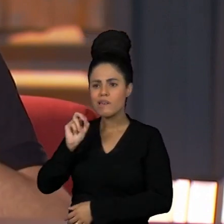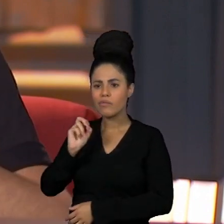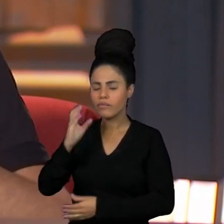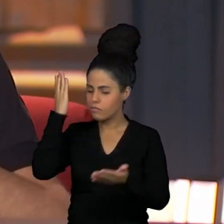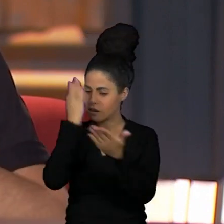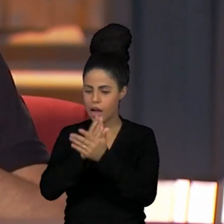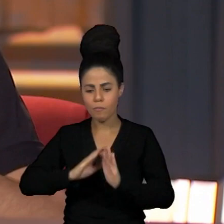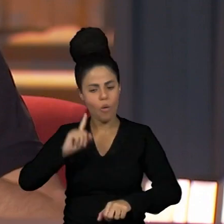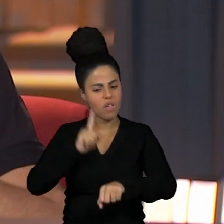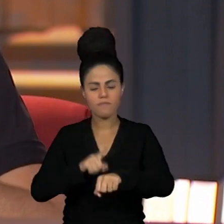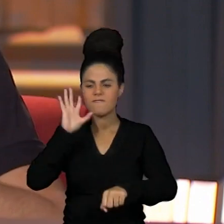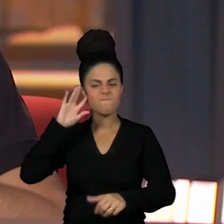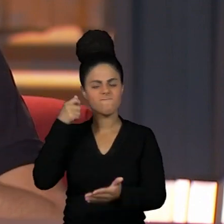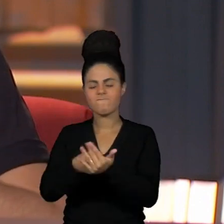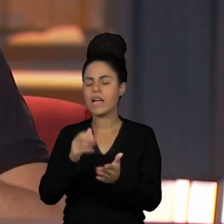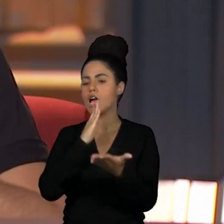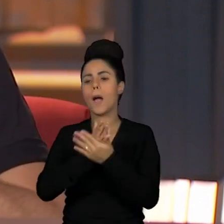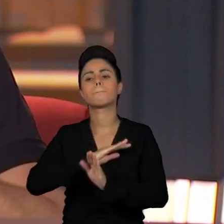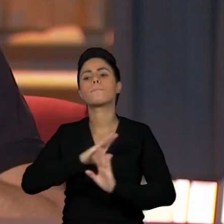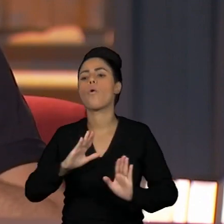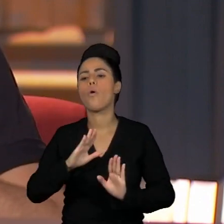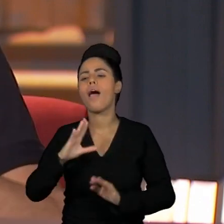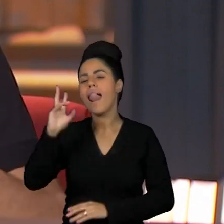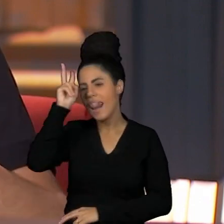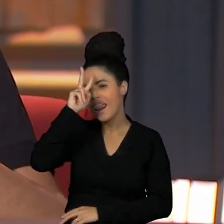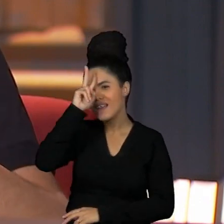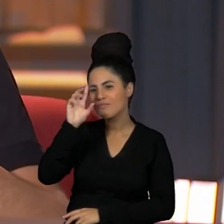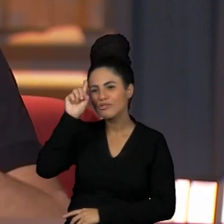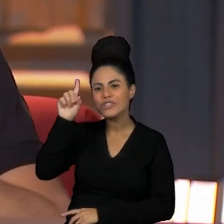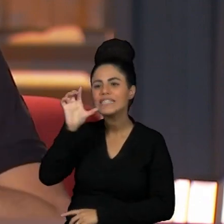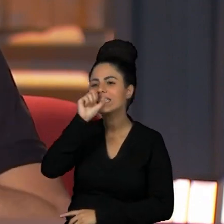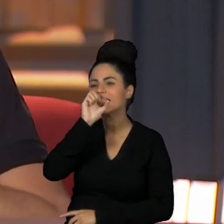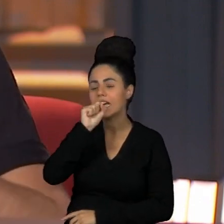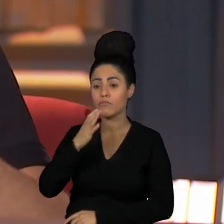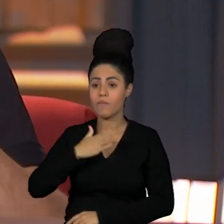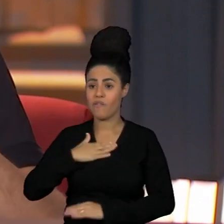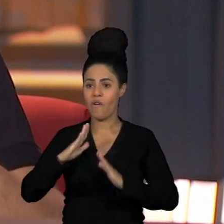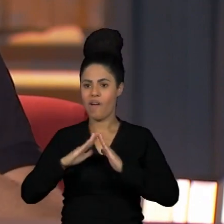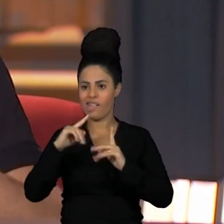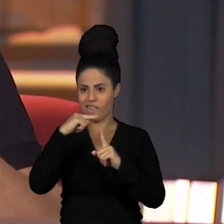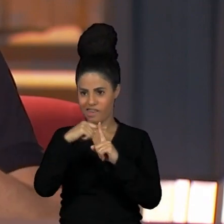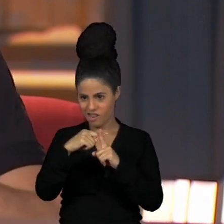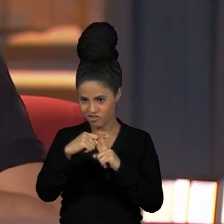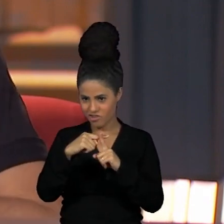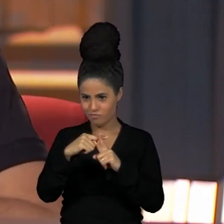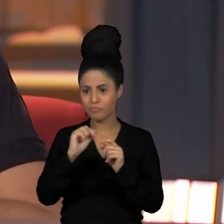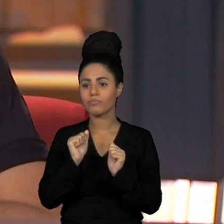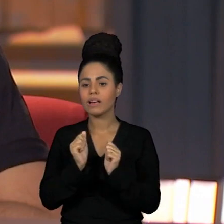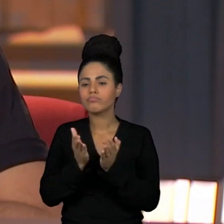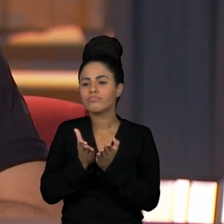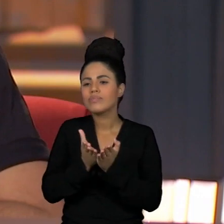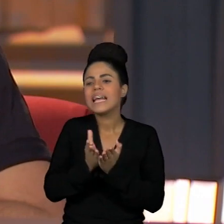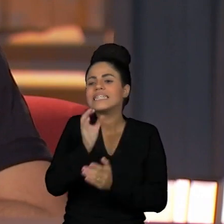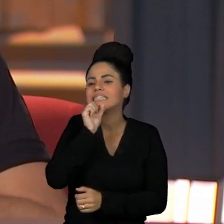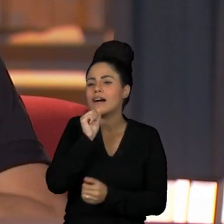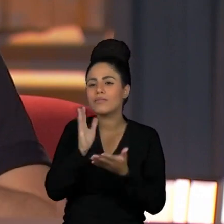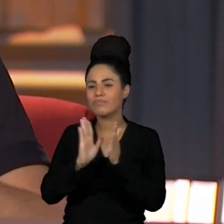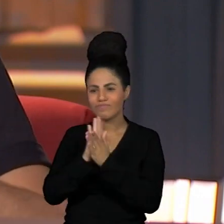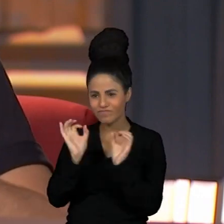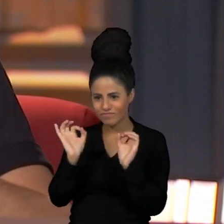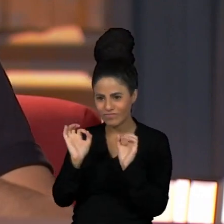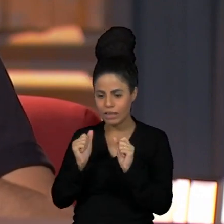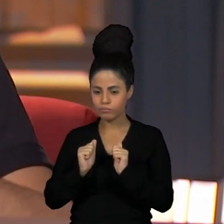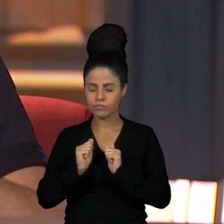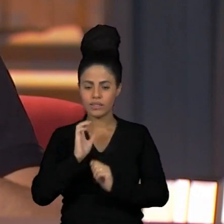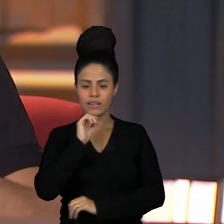basta, porque eu lembro que era um sábado, e minha avó é adventista, tal, né, eu guardo o sábado, ficar de boa em casa, isso, aquilo, e aí o